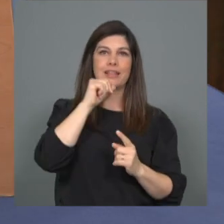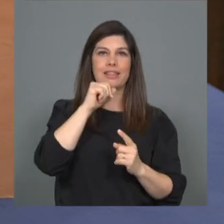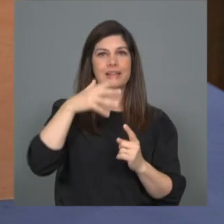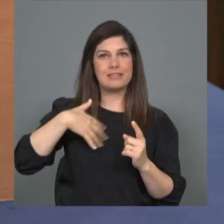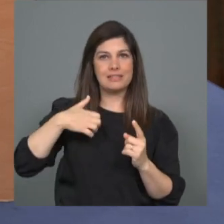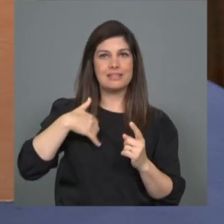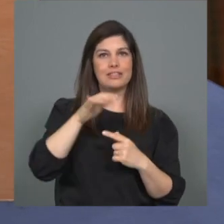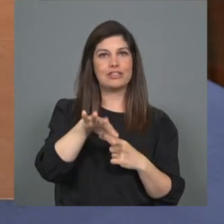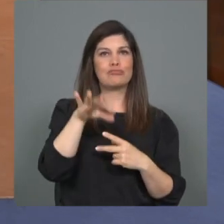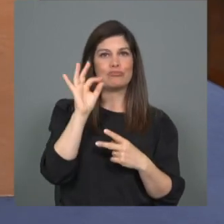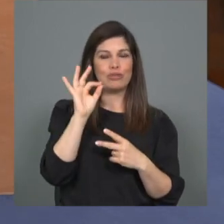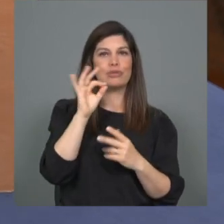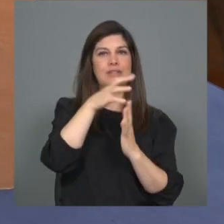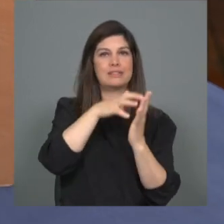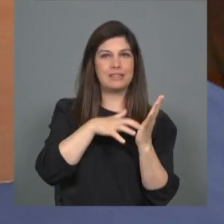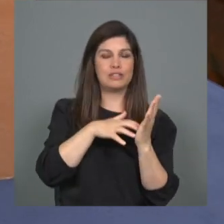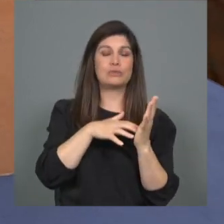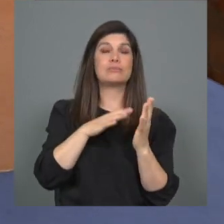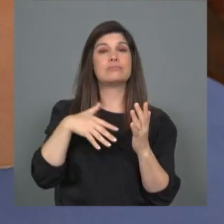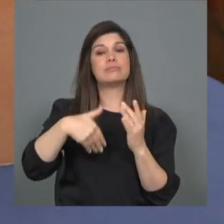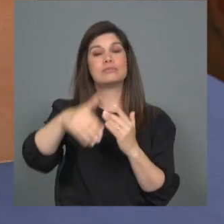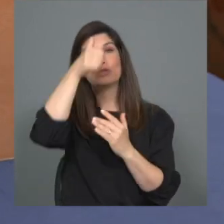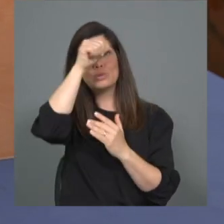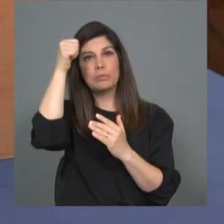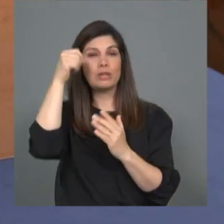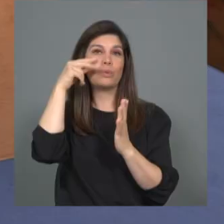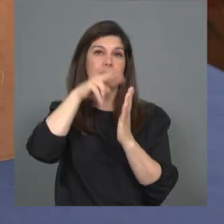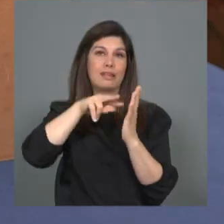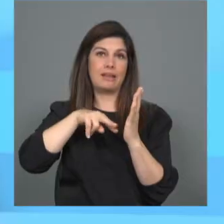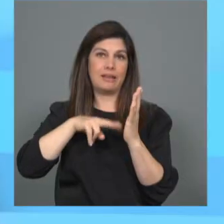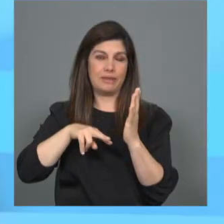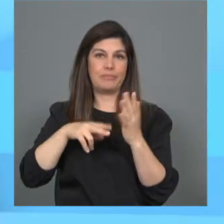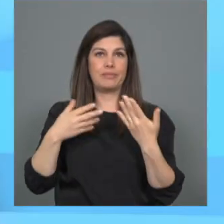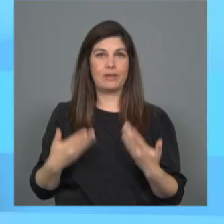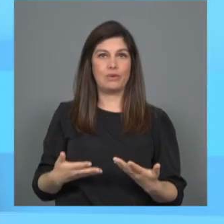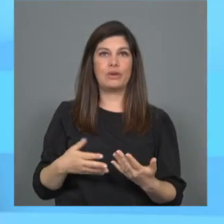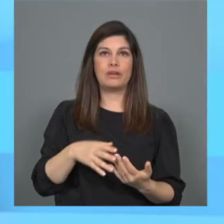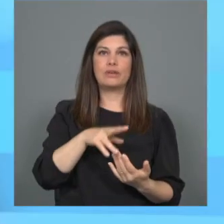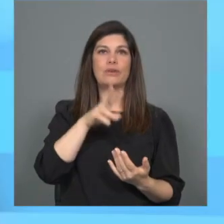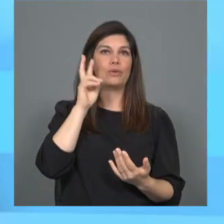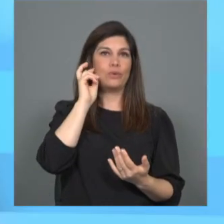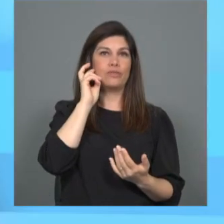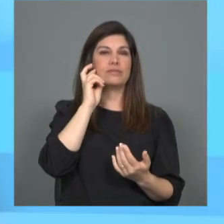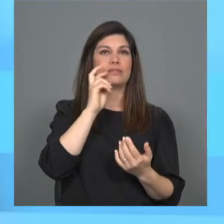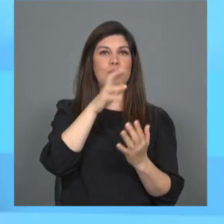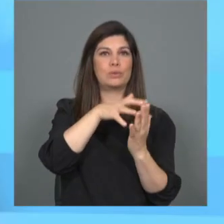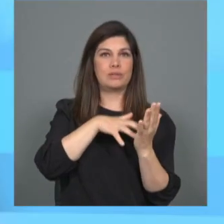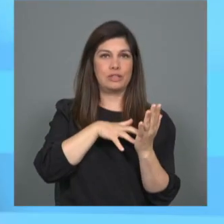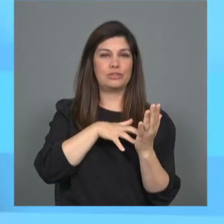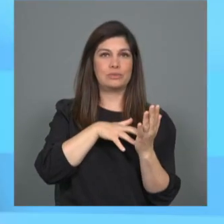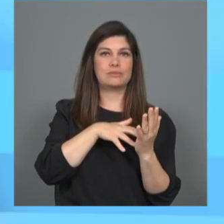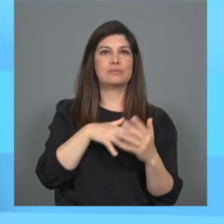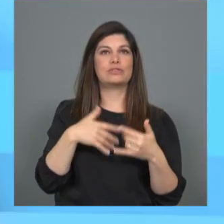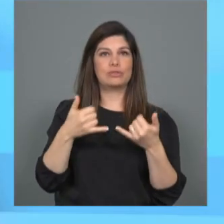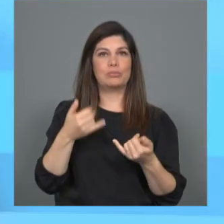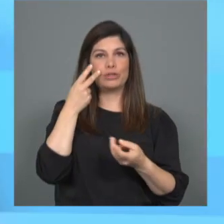textos que são lidos nas missas de domingo. Vamos escutar o texto do Evangelho para depois propormos a